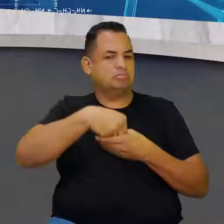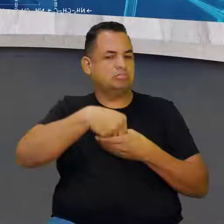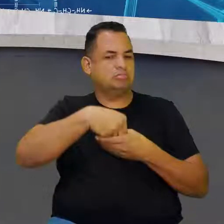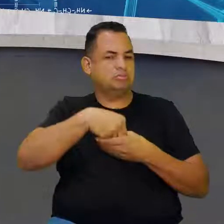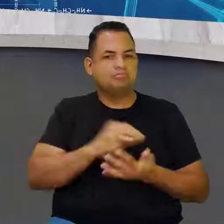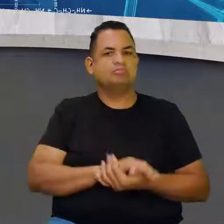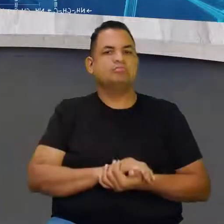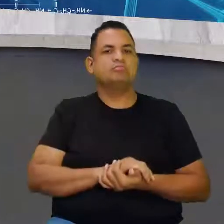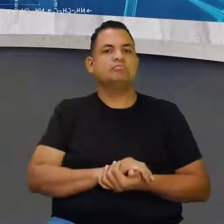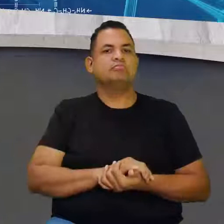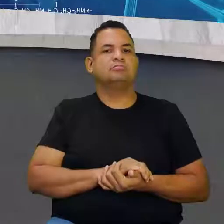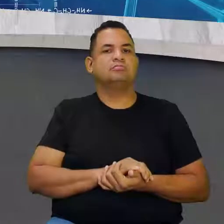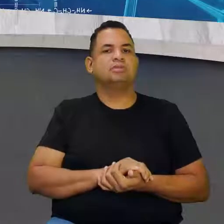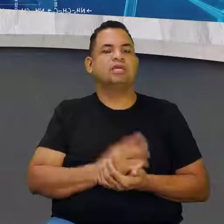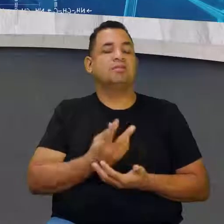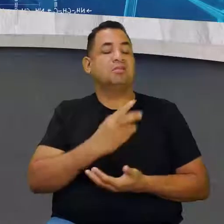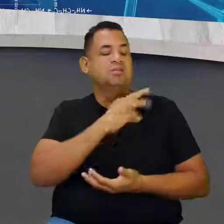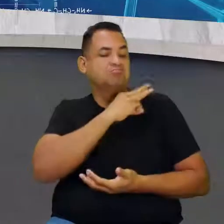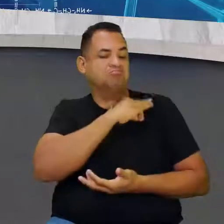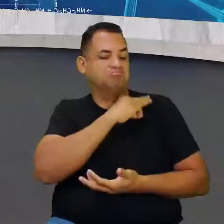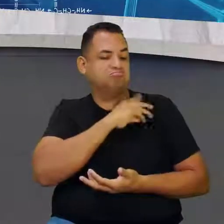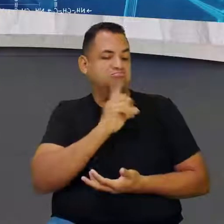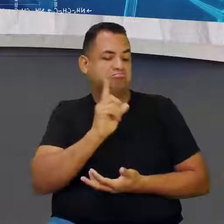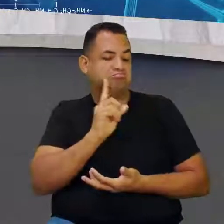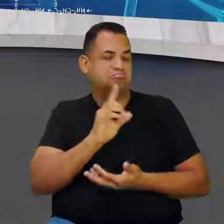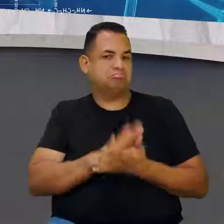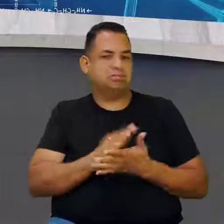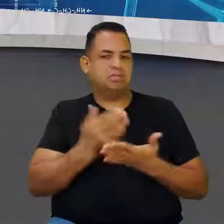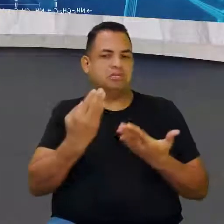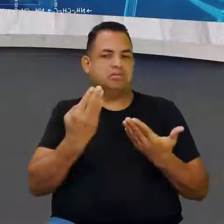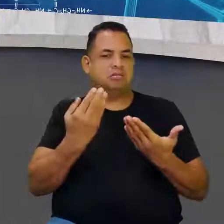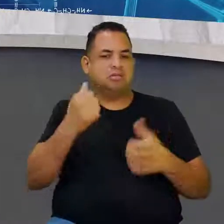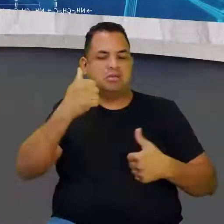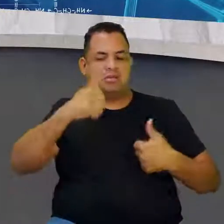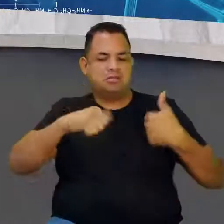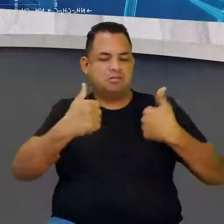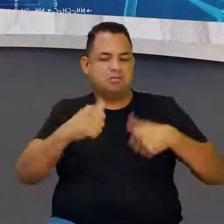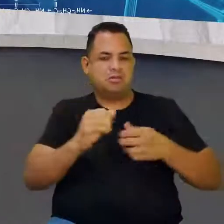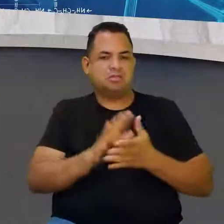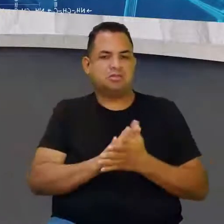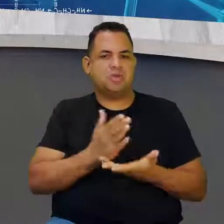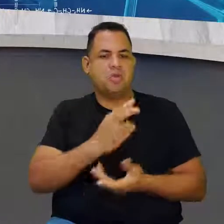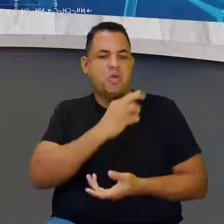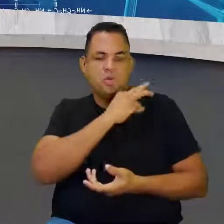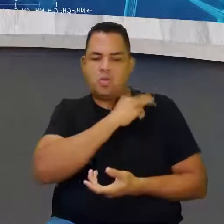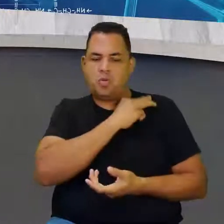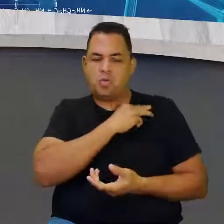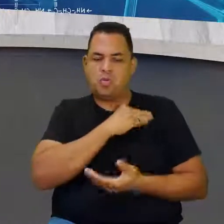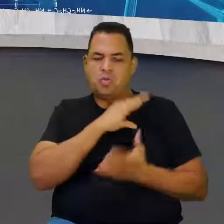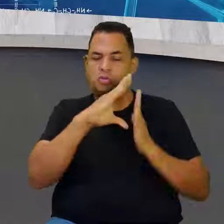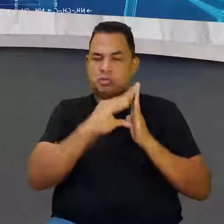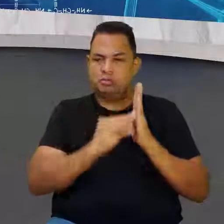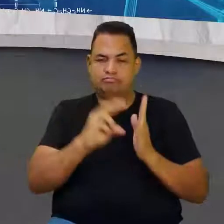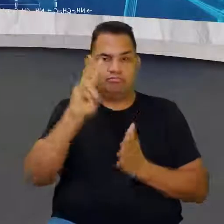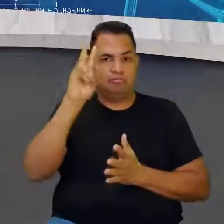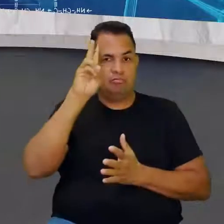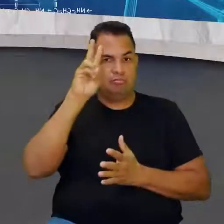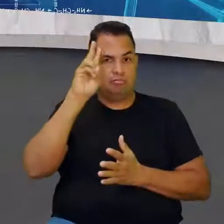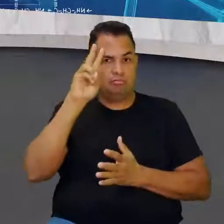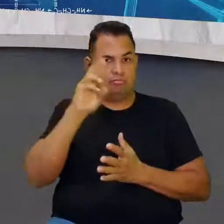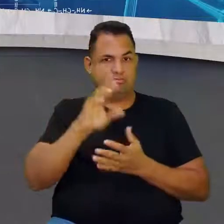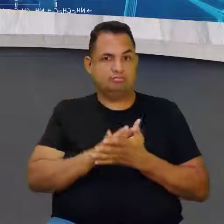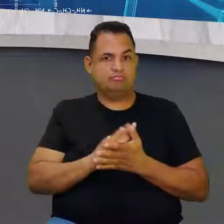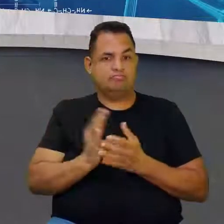é porque a gente está no terceiro ano que o Enem vai avaliar somente os conteúdos do terceiro. Lembre-se de ter